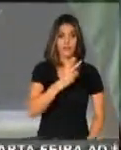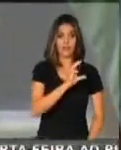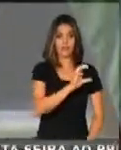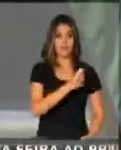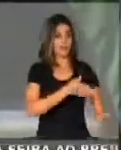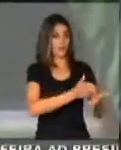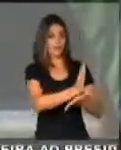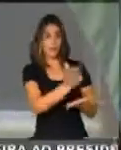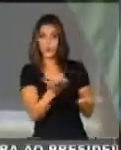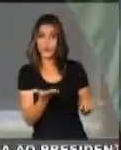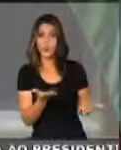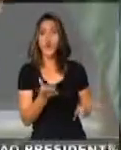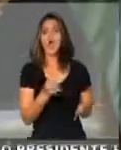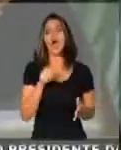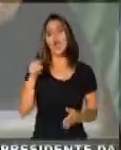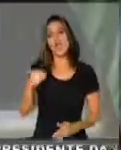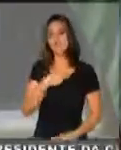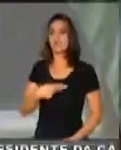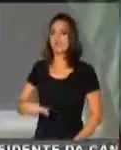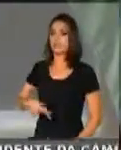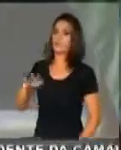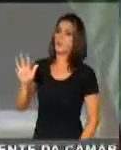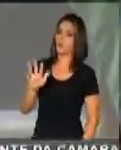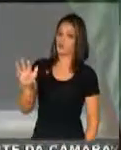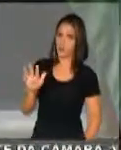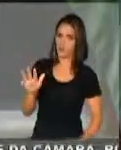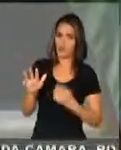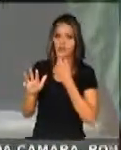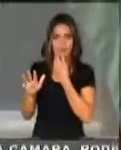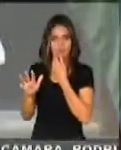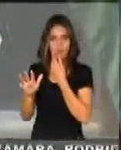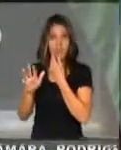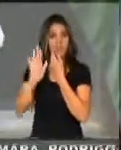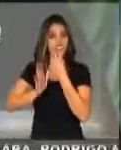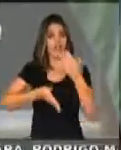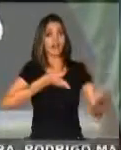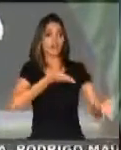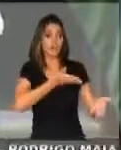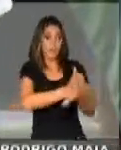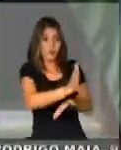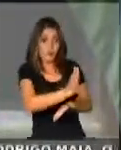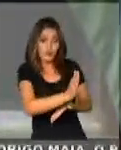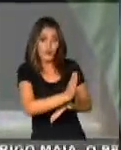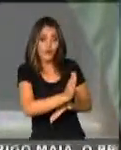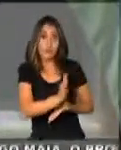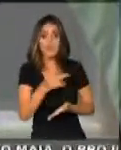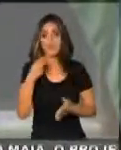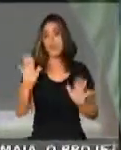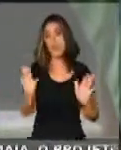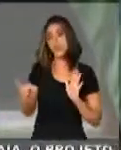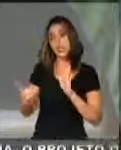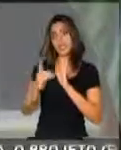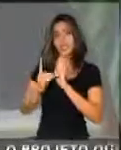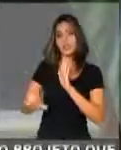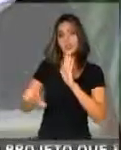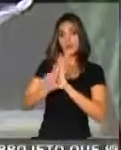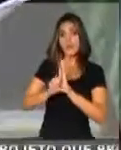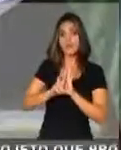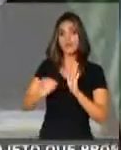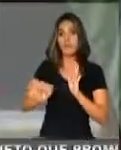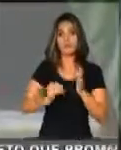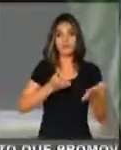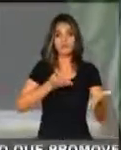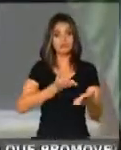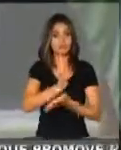Cardoso. Já no governo Lula, como esta Casa havia aprovado, ele disse, o que é um decreto legislativo vai ser